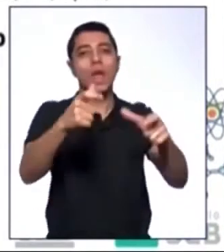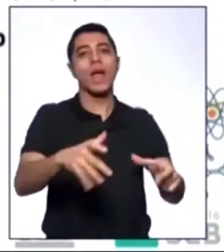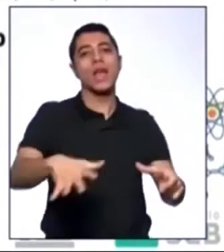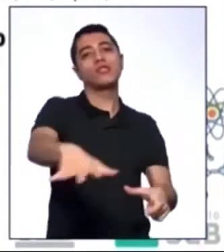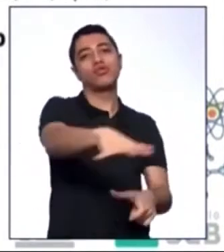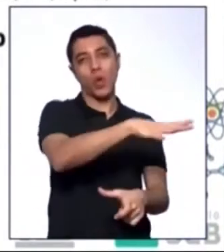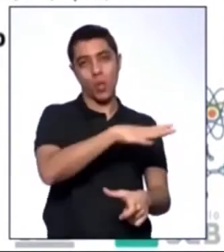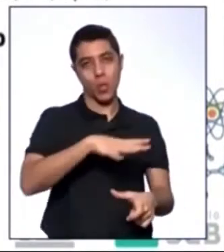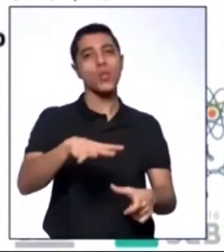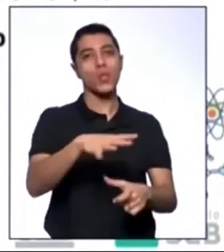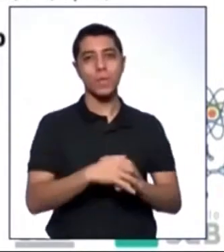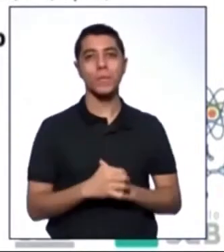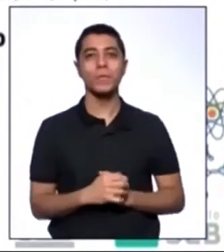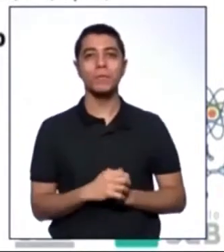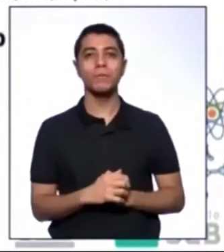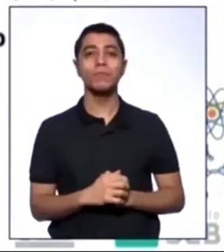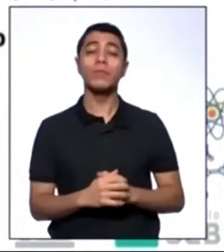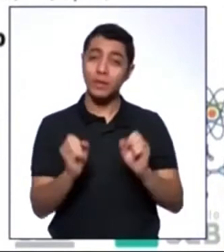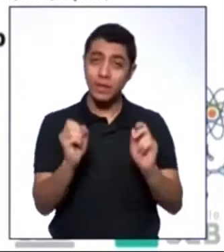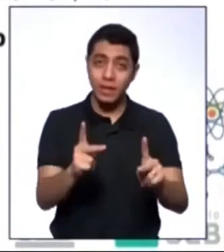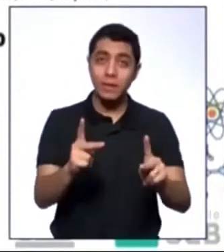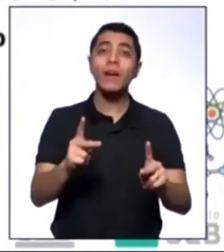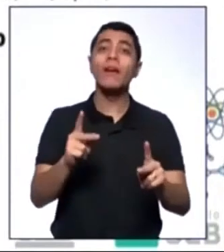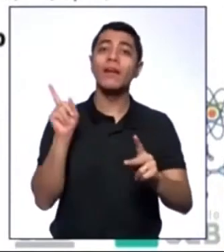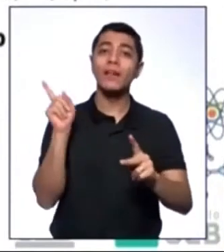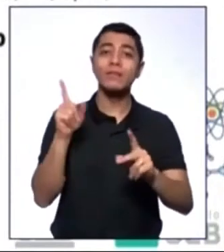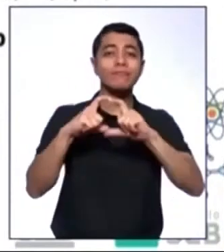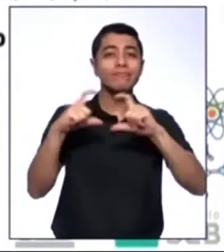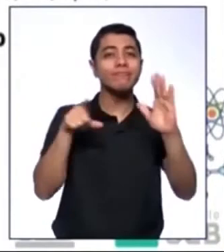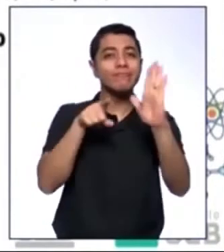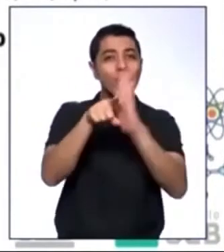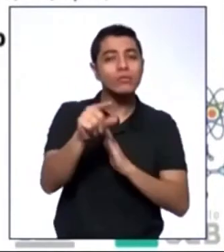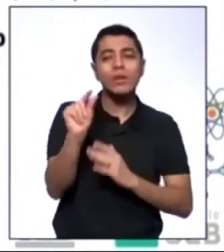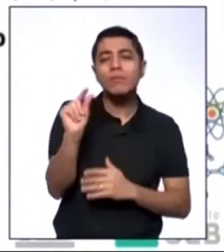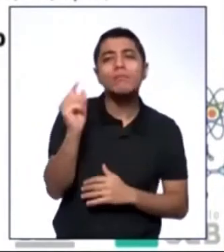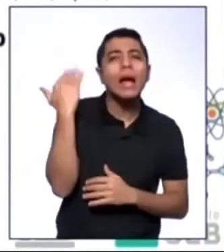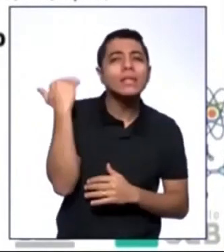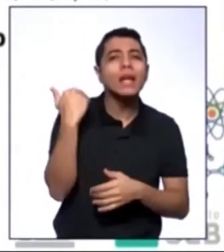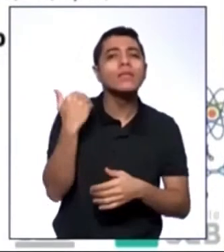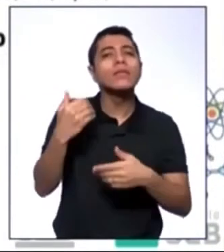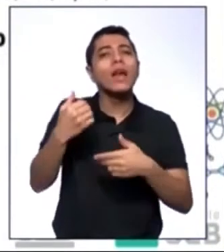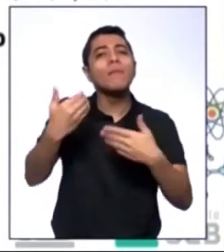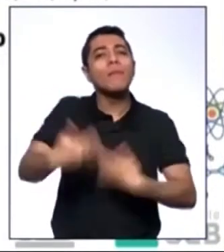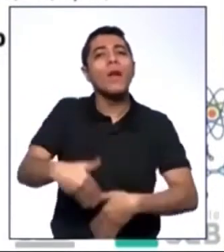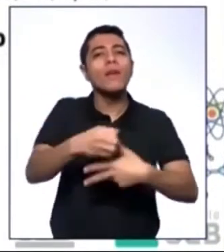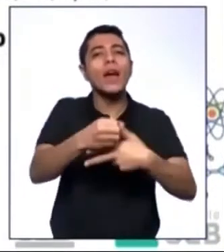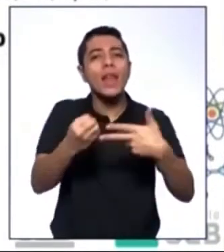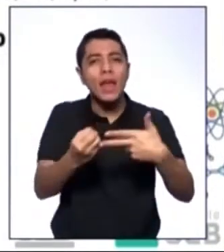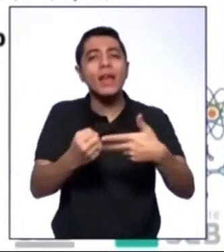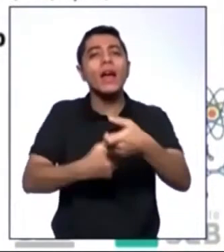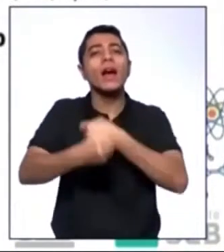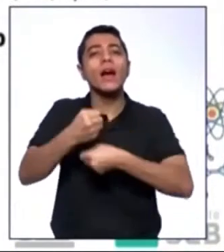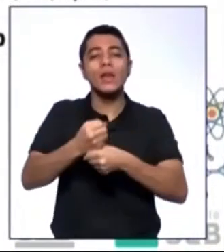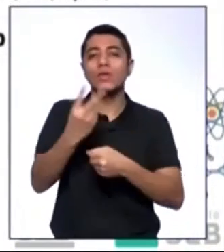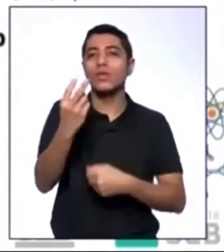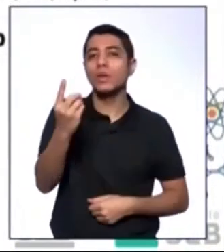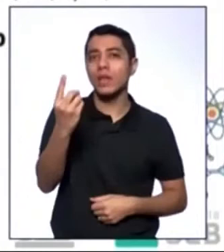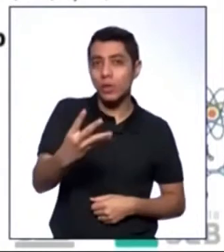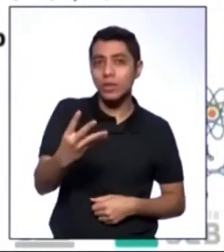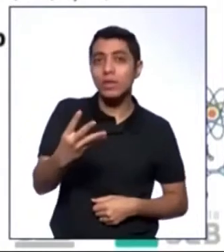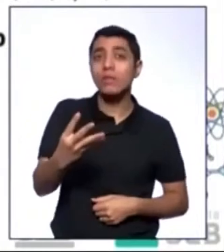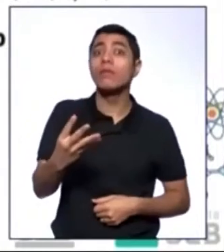muito atual, né? Uma questão do Enem, é uma questão de 2014, mas quero dizer que climatologia é um tema muito explorado.